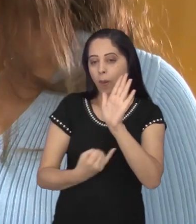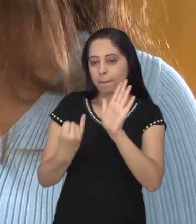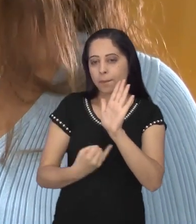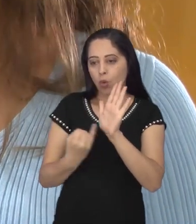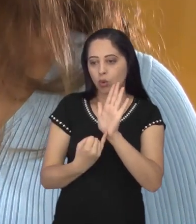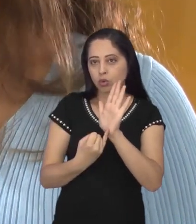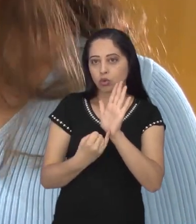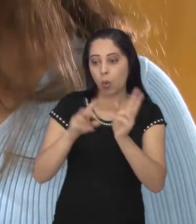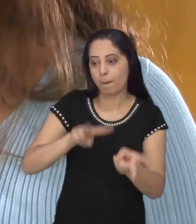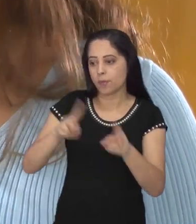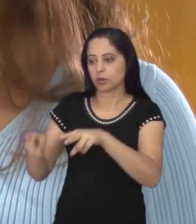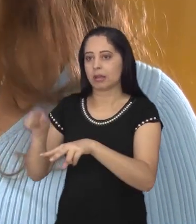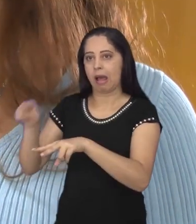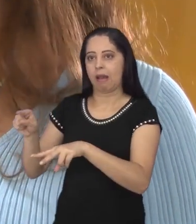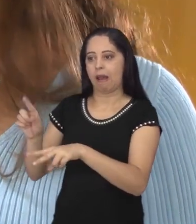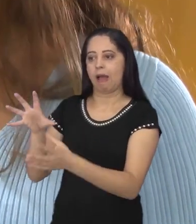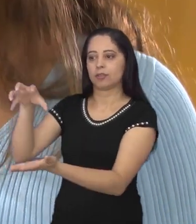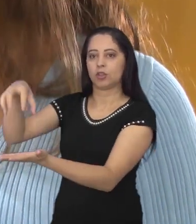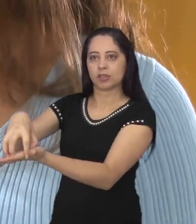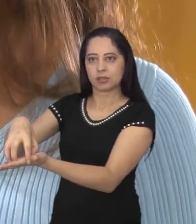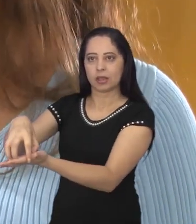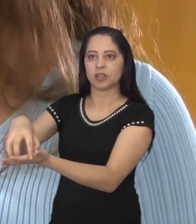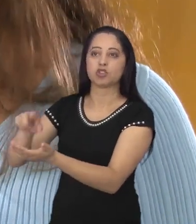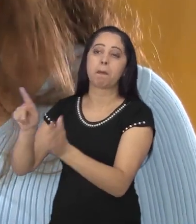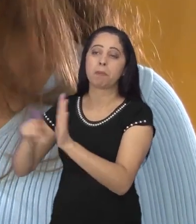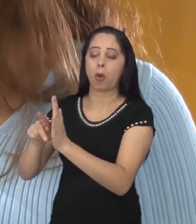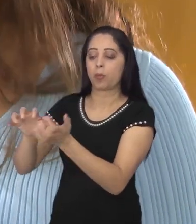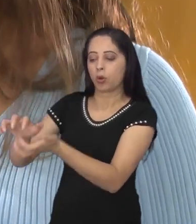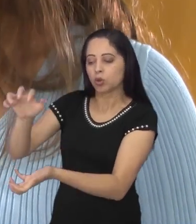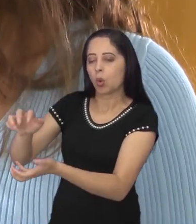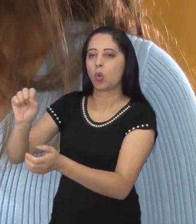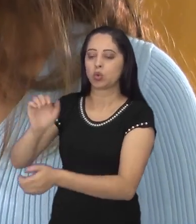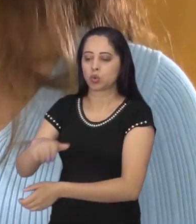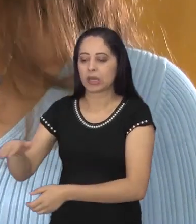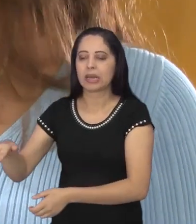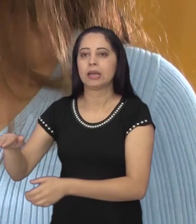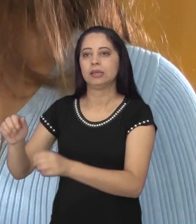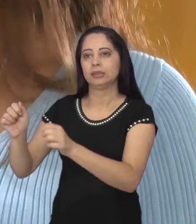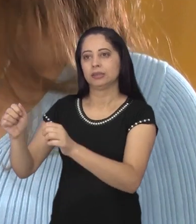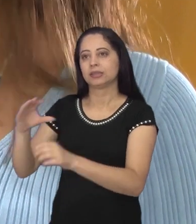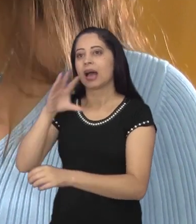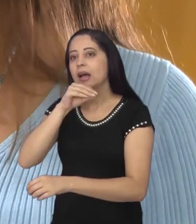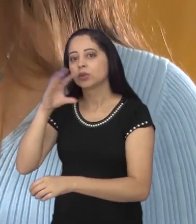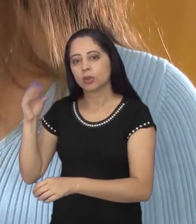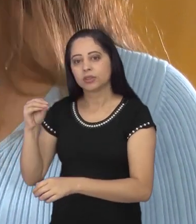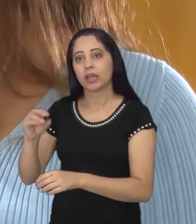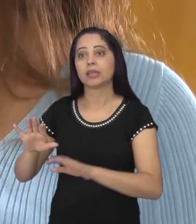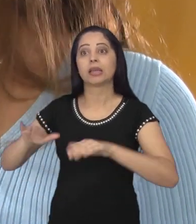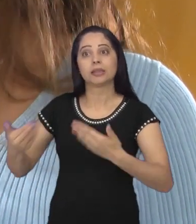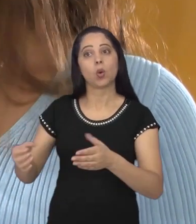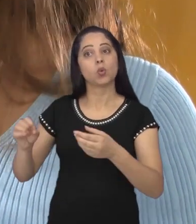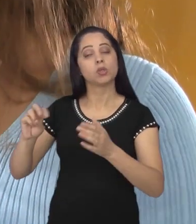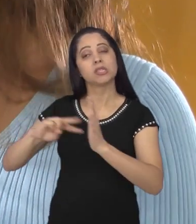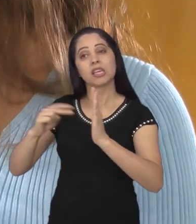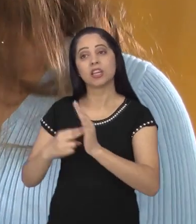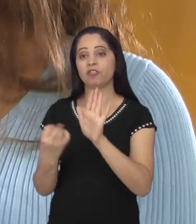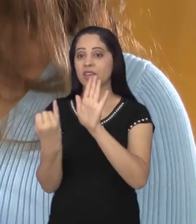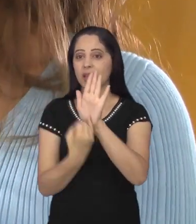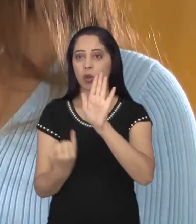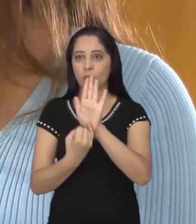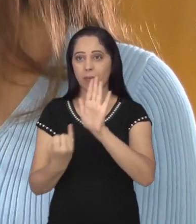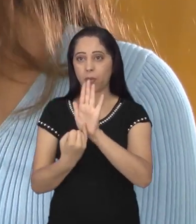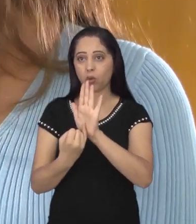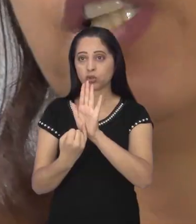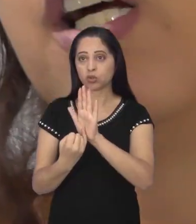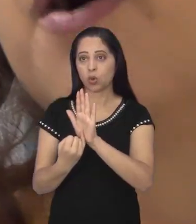ligadas à causa da criança e do adolescente e para a causa do idoso. Então, esse valor ele vai ficar na nossa cidade ao invés de ir